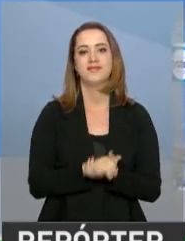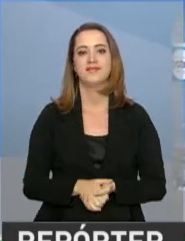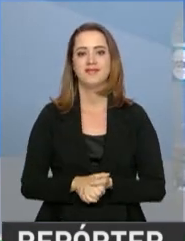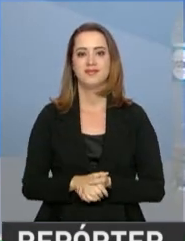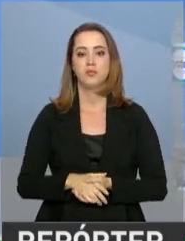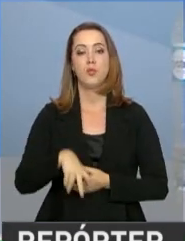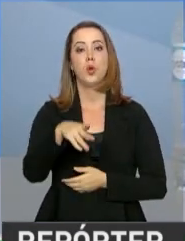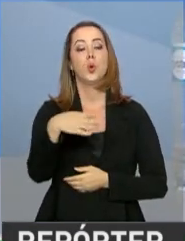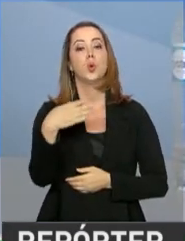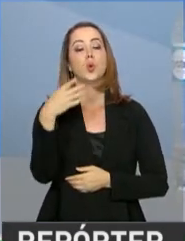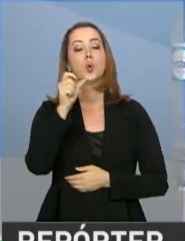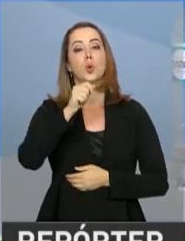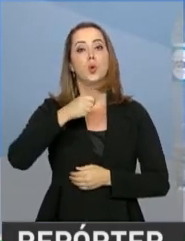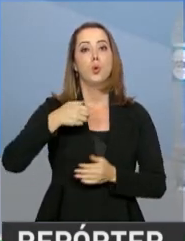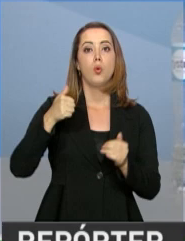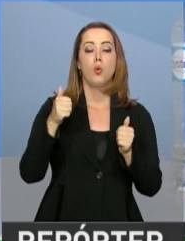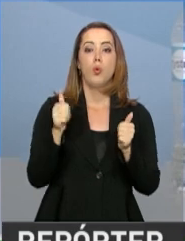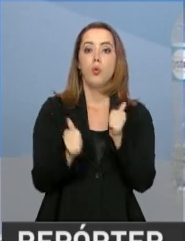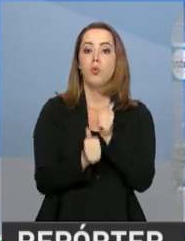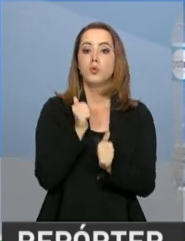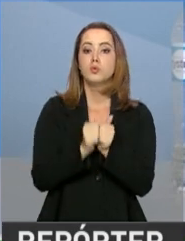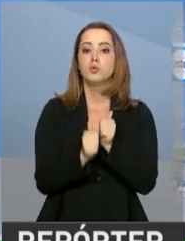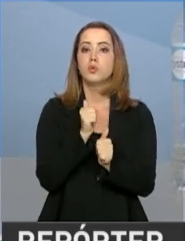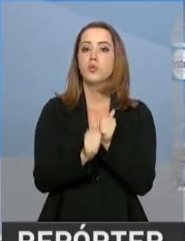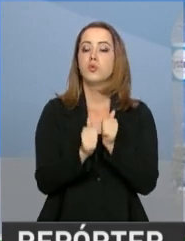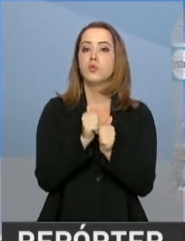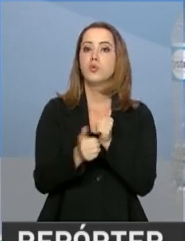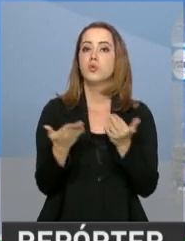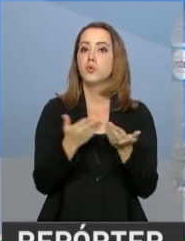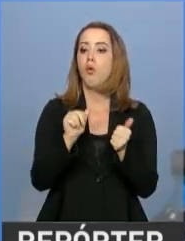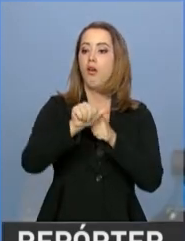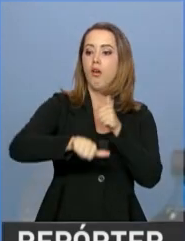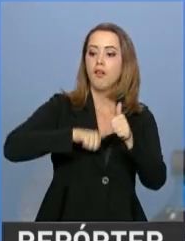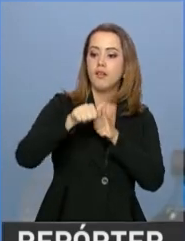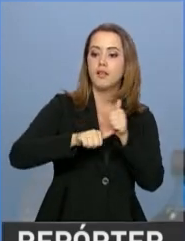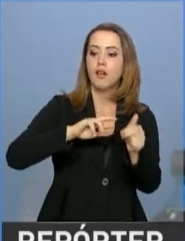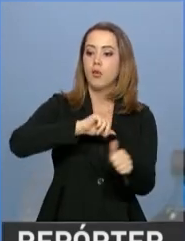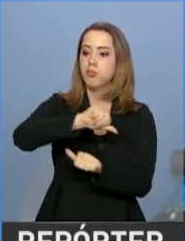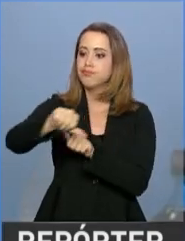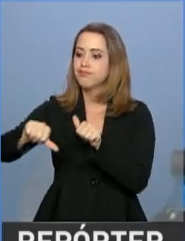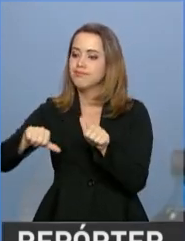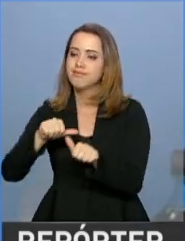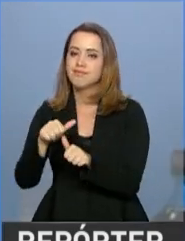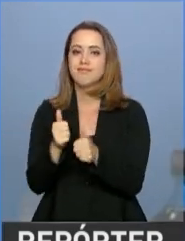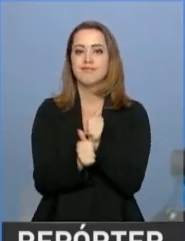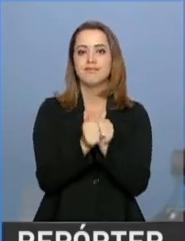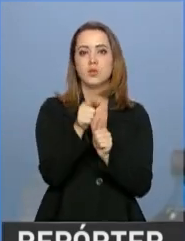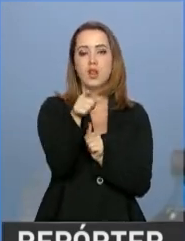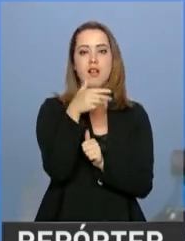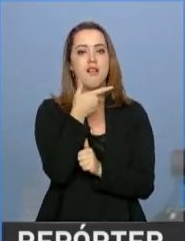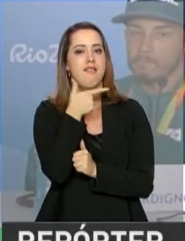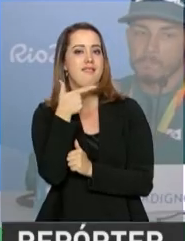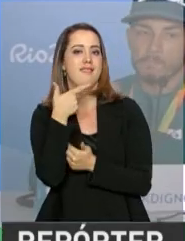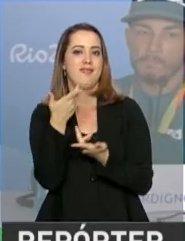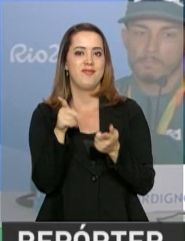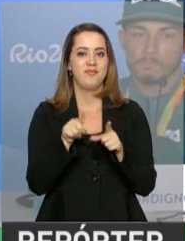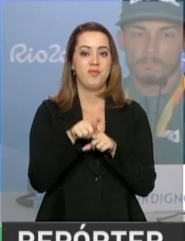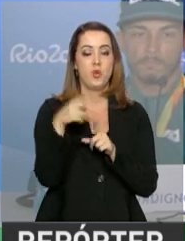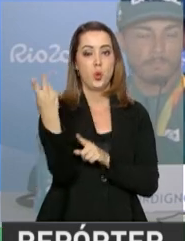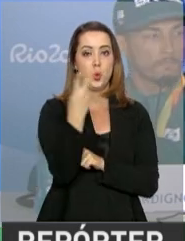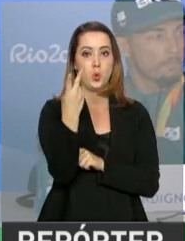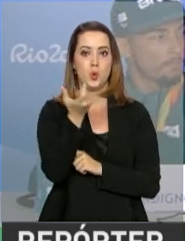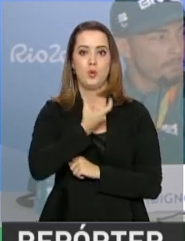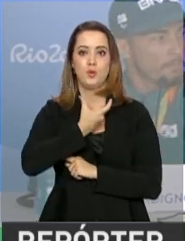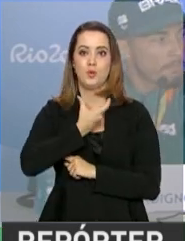de sete pro atletismo a mudança em 2014 deu certo e agora Fábio bordinhon é só sorrisos duas